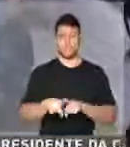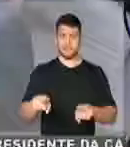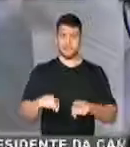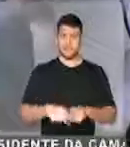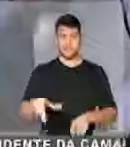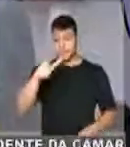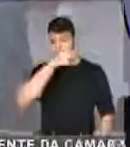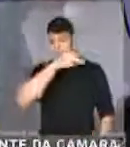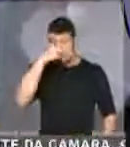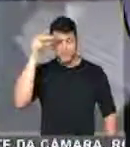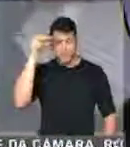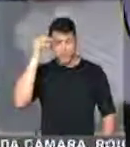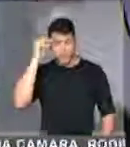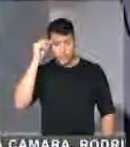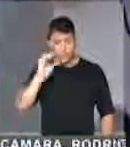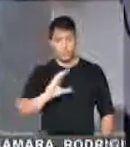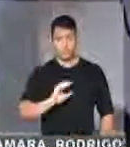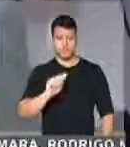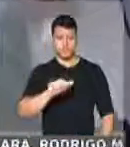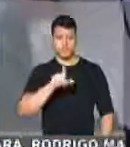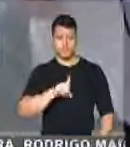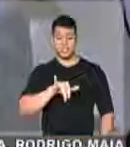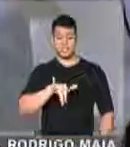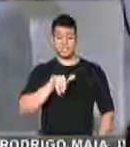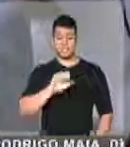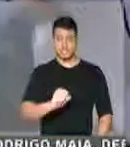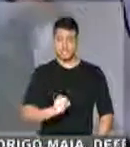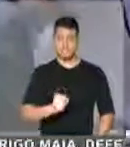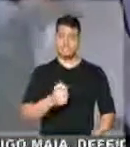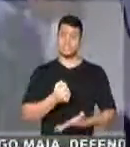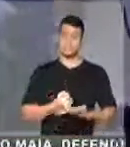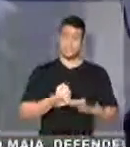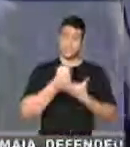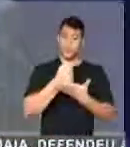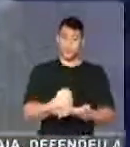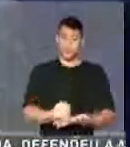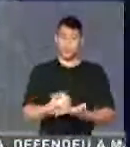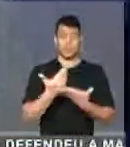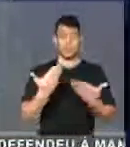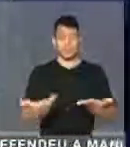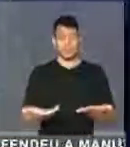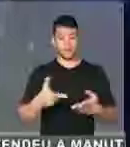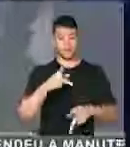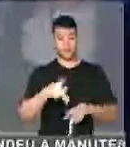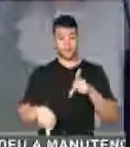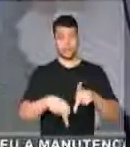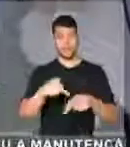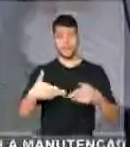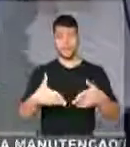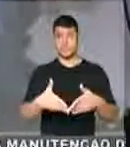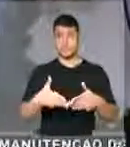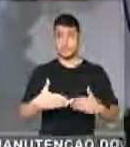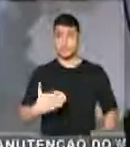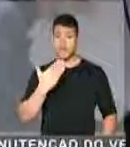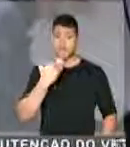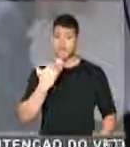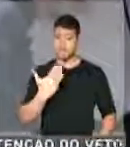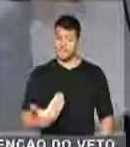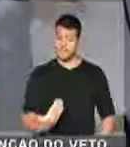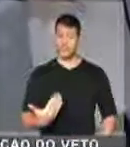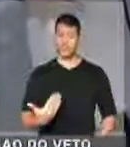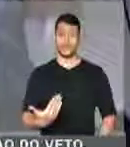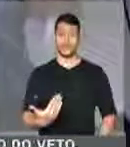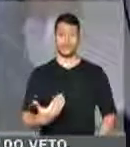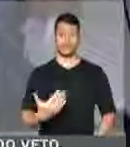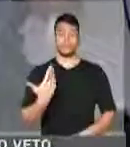do Governo do Estado, e mais uma vez, o povo clamou pela defesa do meio ambiente. Então eu tiro o